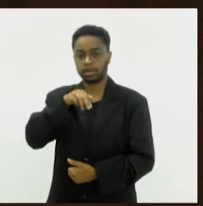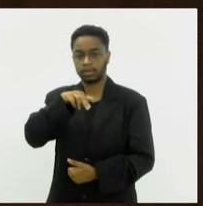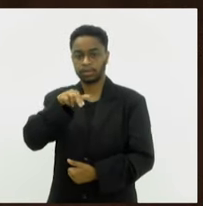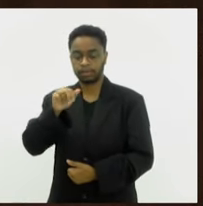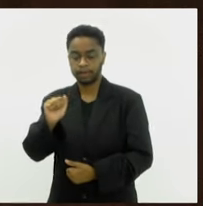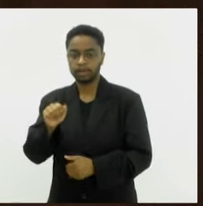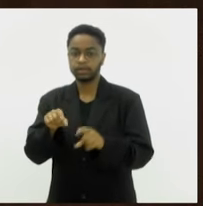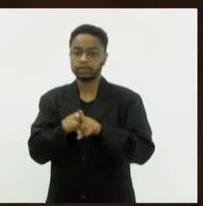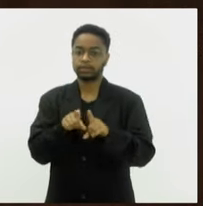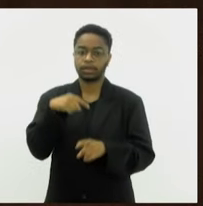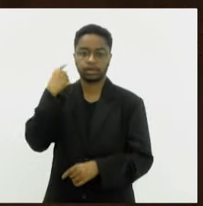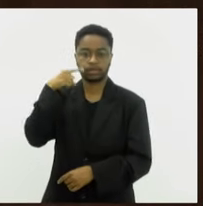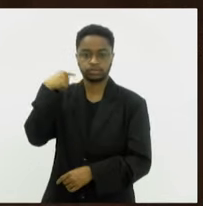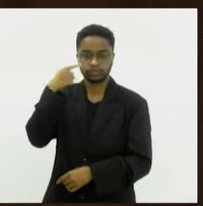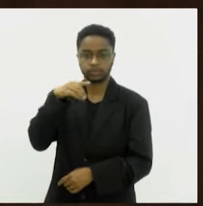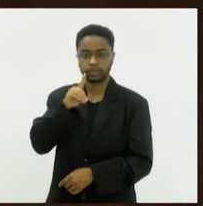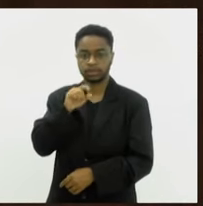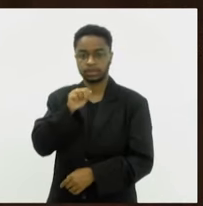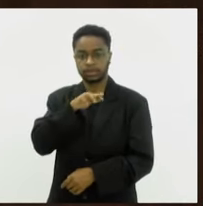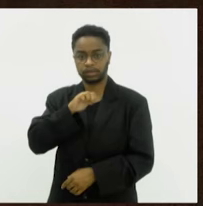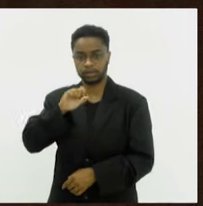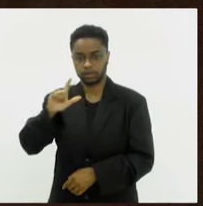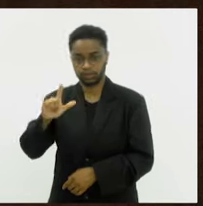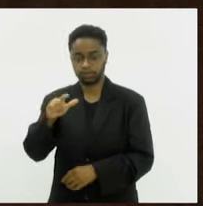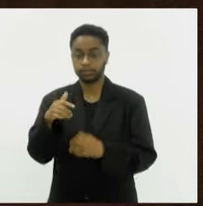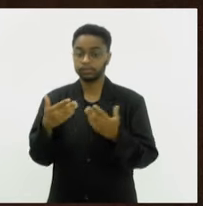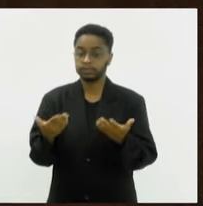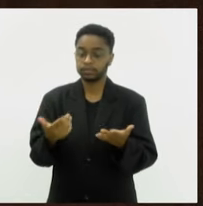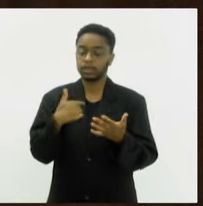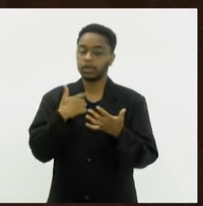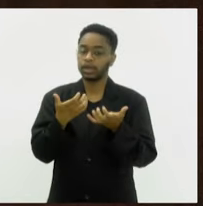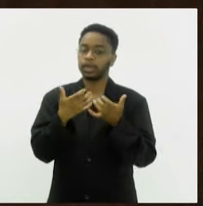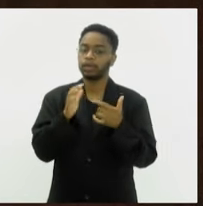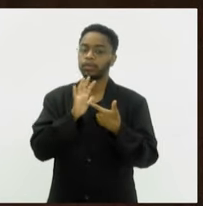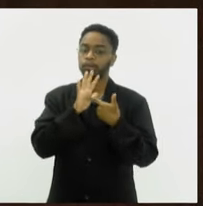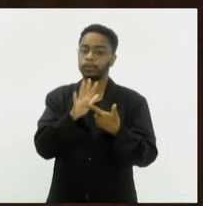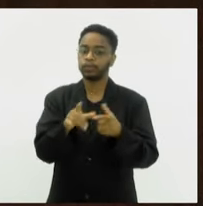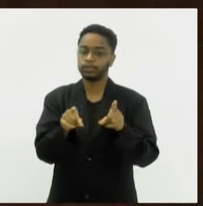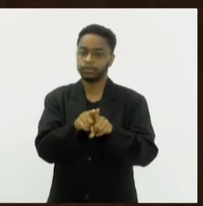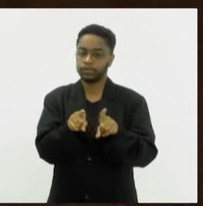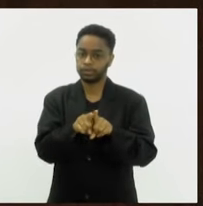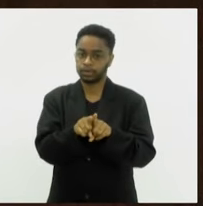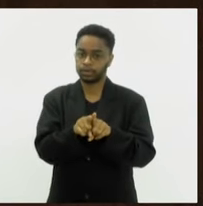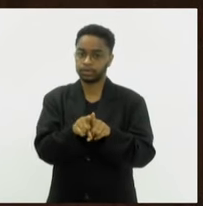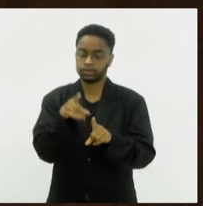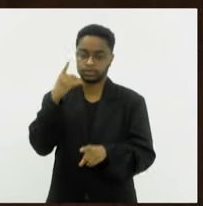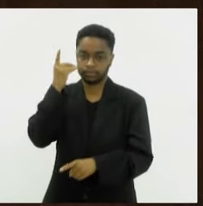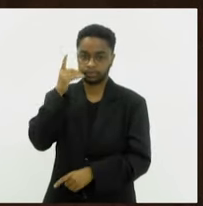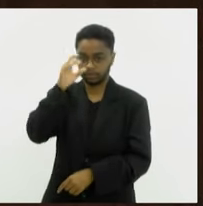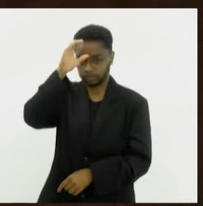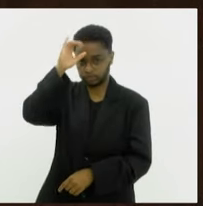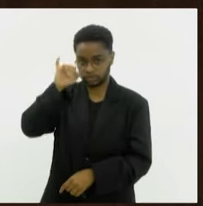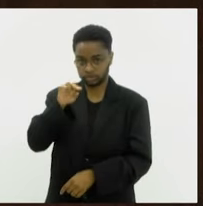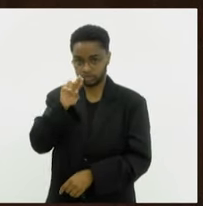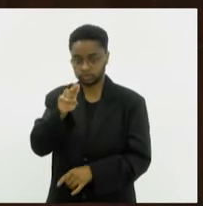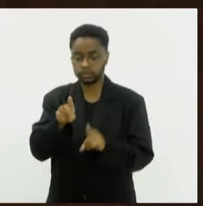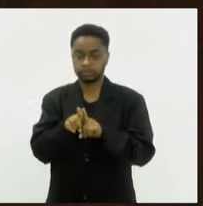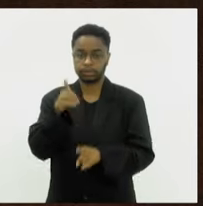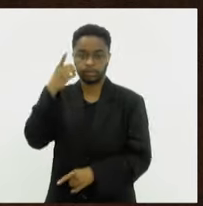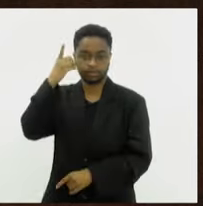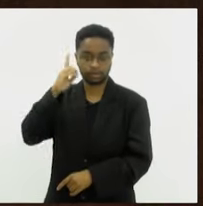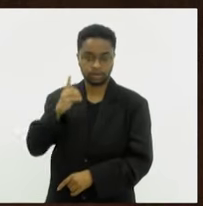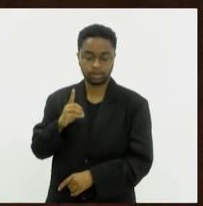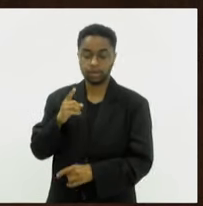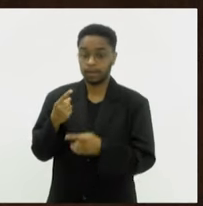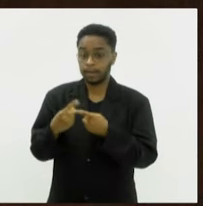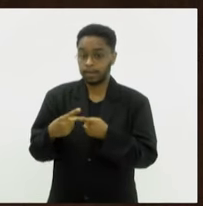e o advogado Daniel. E eu queria trazer isso aqui, deputada Tia Ju e deputada Dani Balbi,